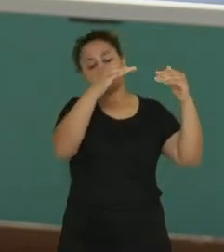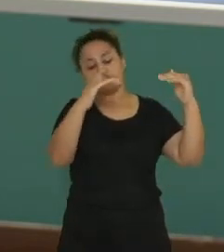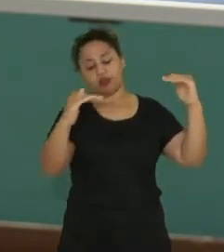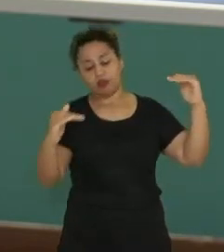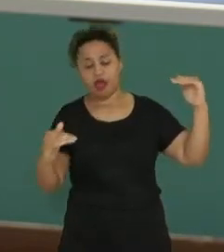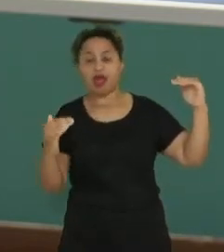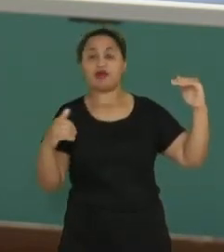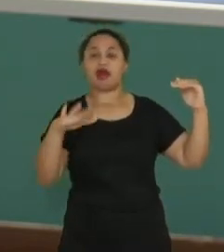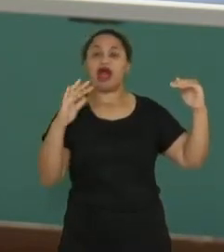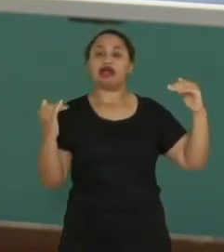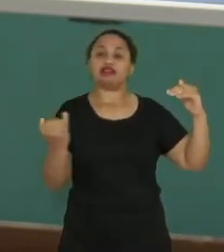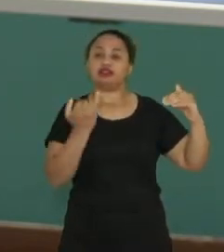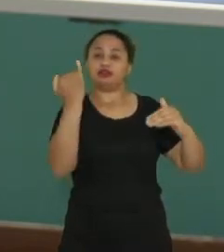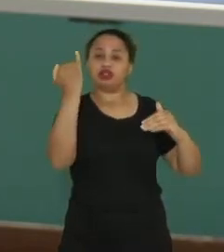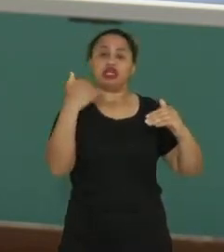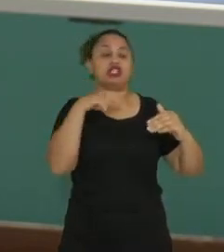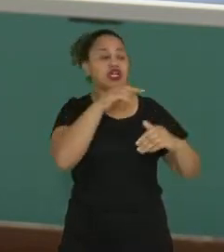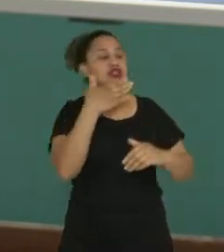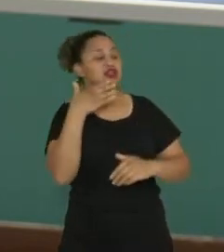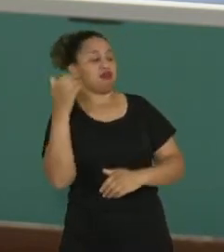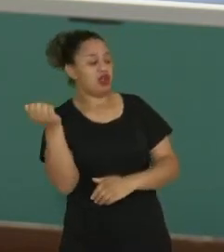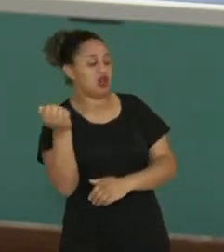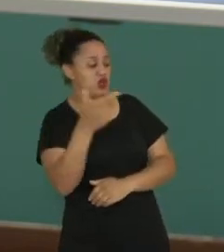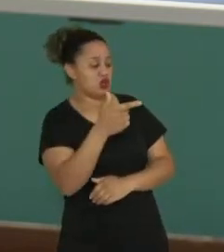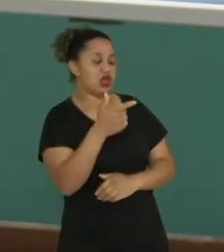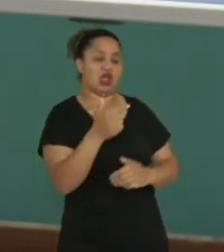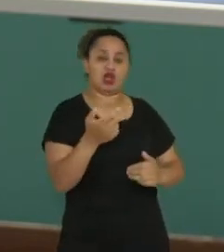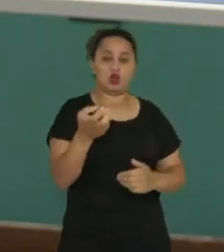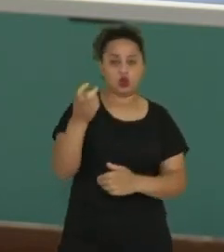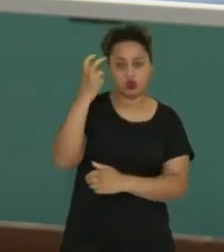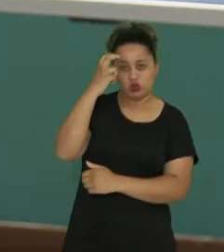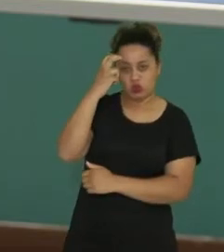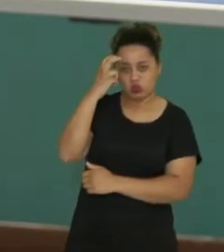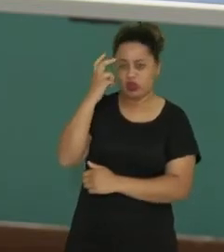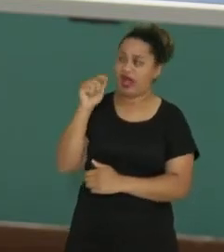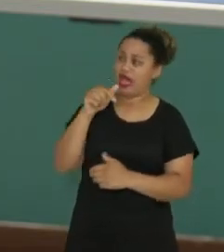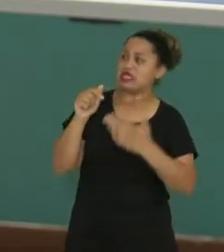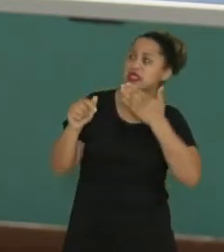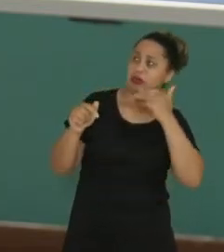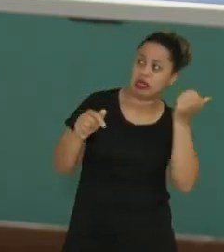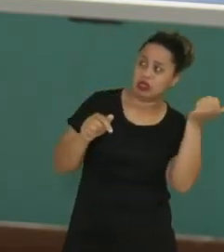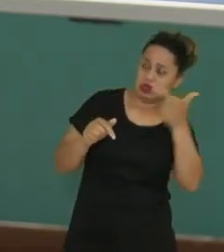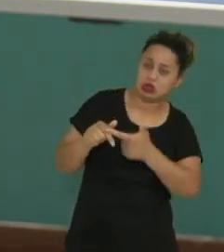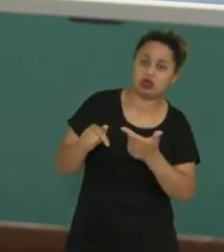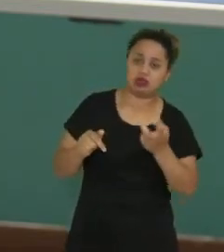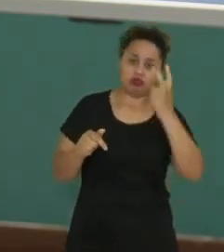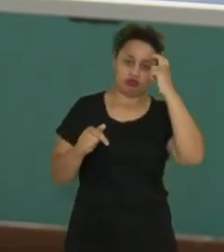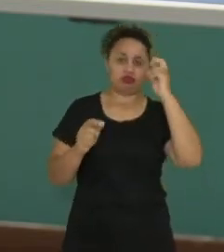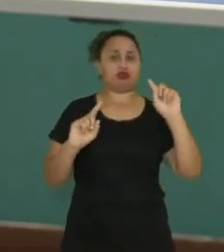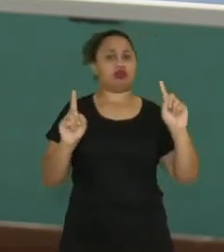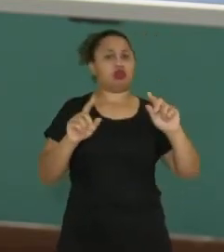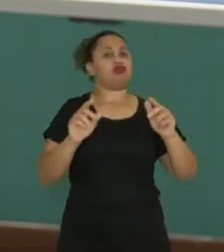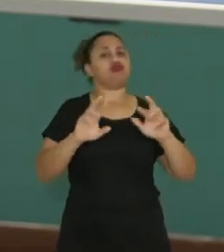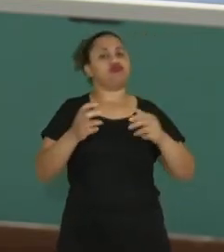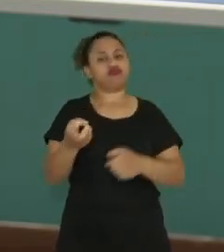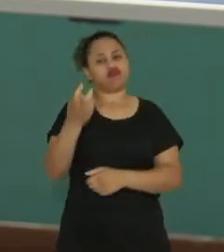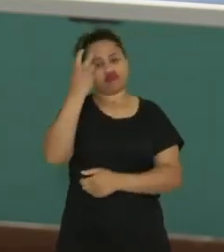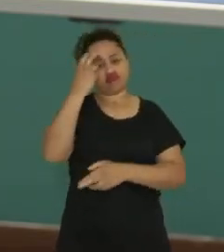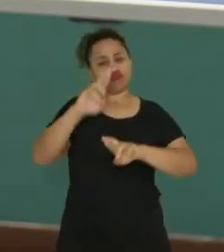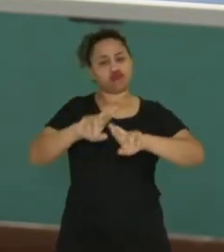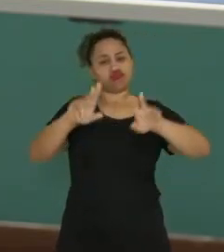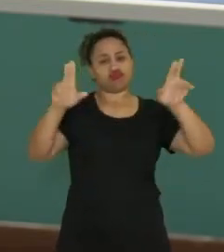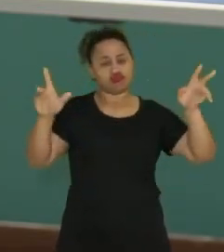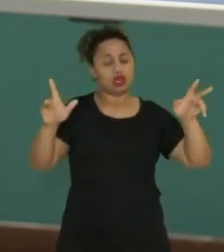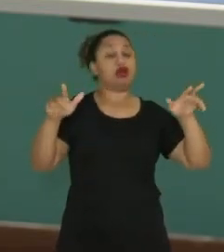cultura ou dizer que essa é melhor que aquela. Não, né? Essa cultura diversificada, multiétnica, ela é rica, ela